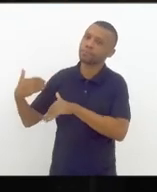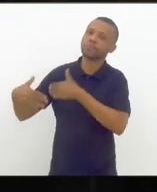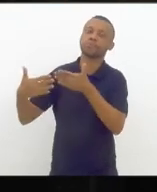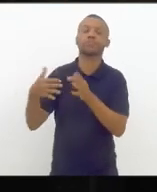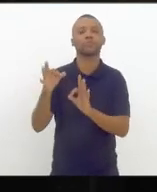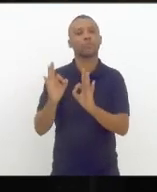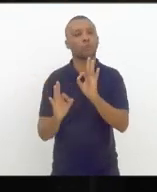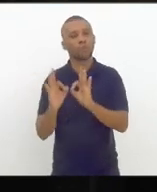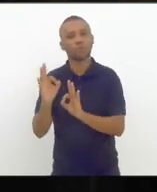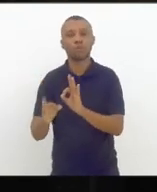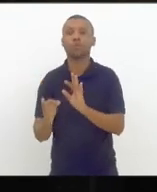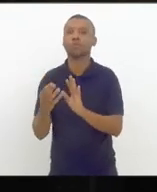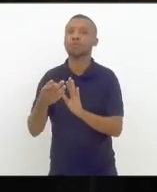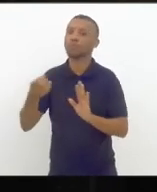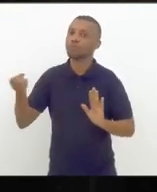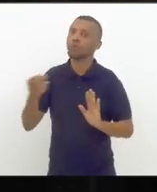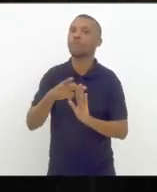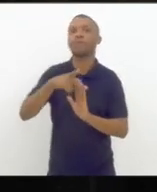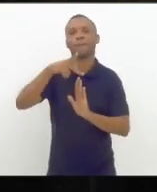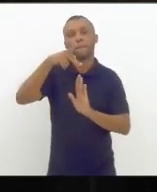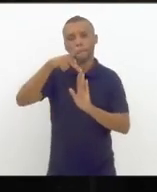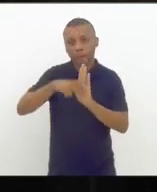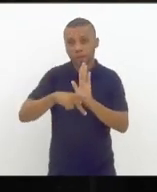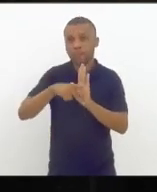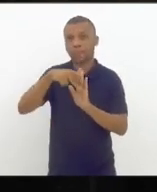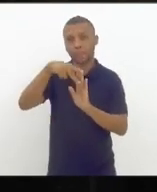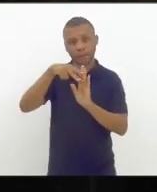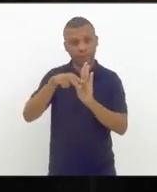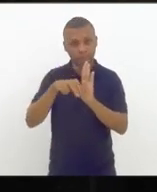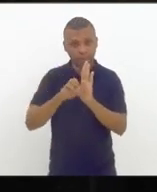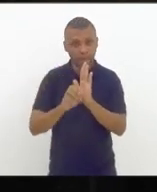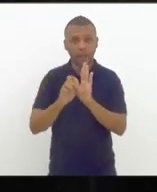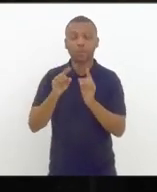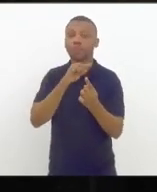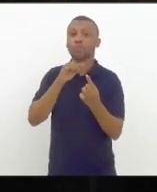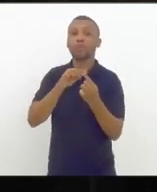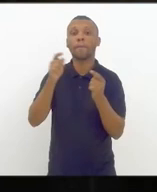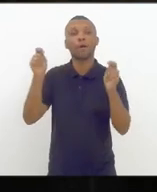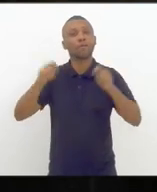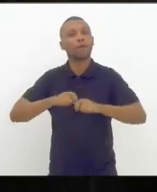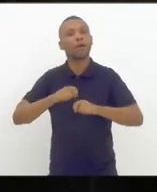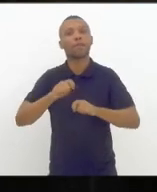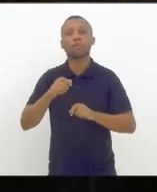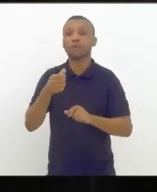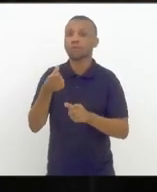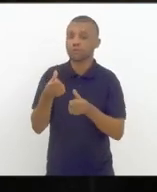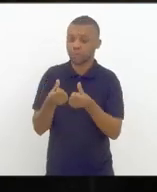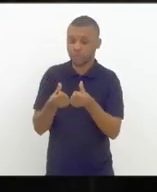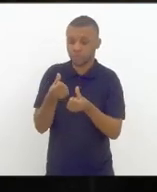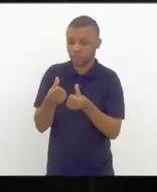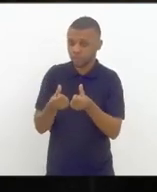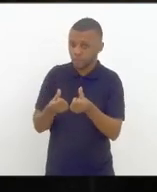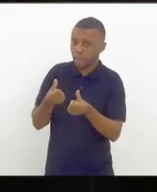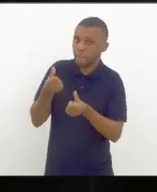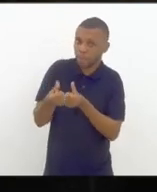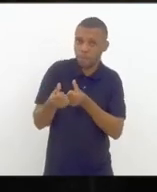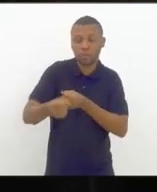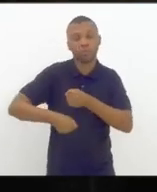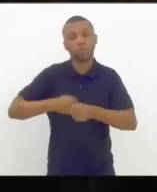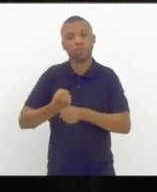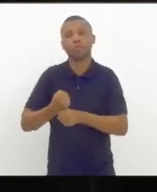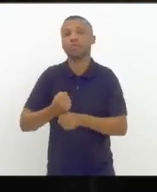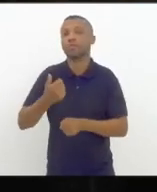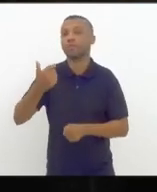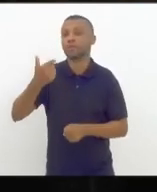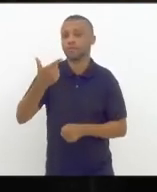do plano do novo plano nacional de educação para vigiar a partir do segundo semestre de 2024 de modo que a gente